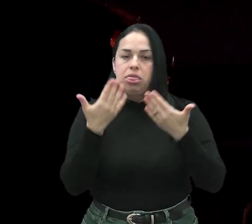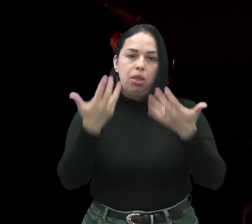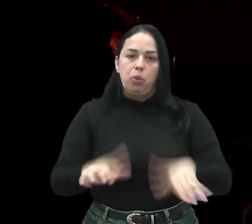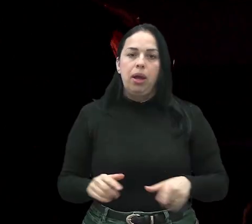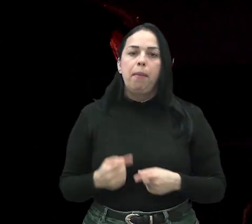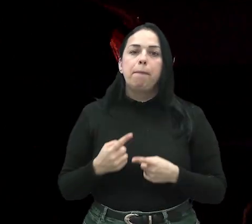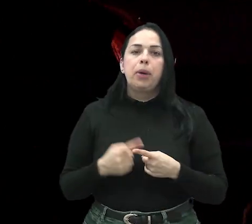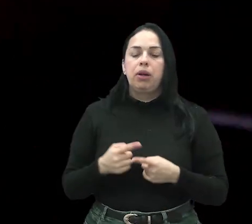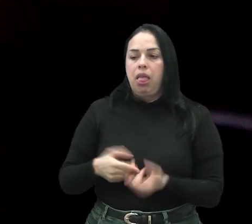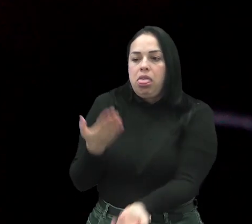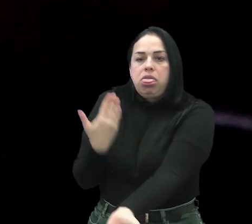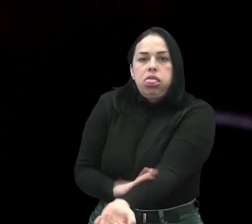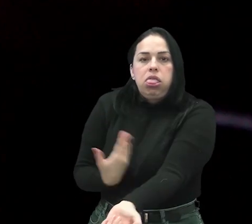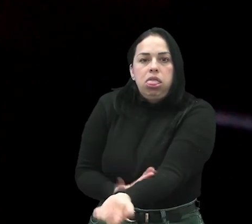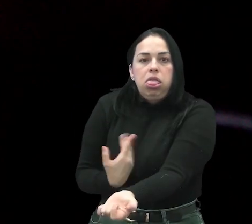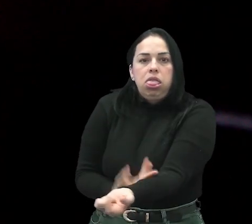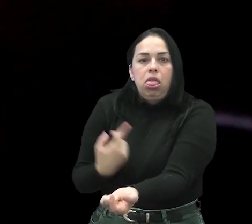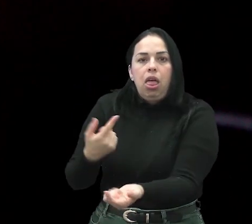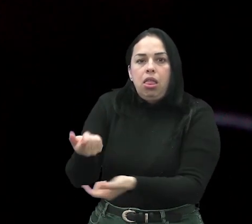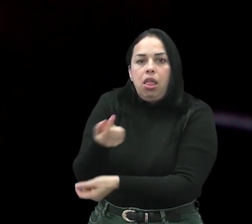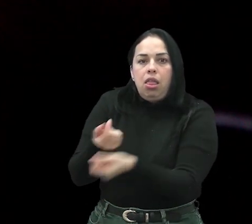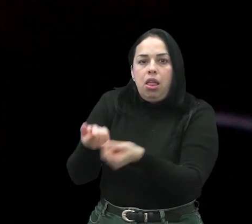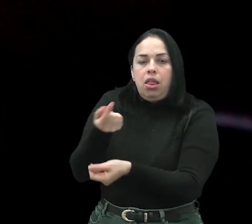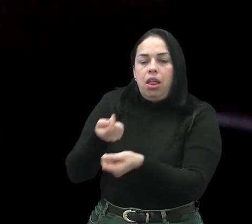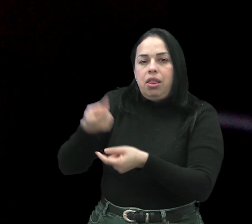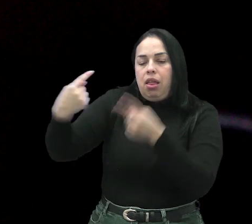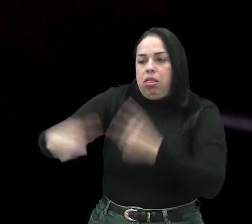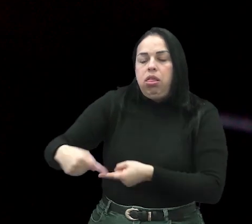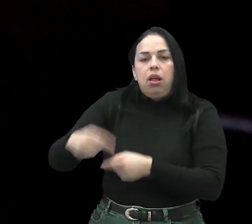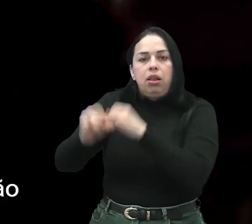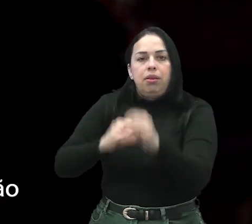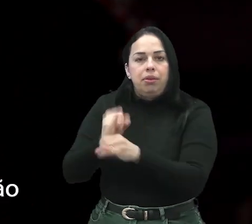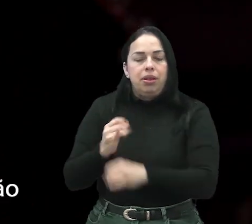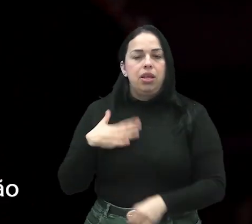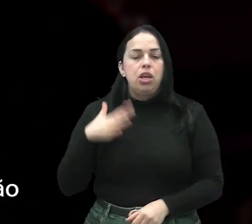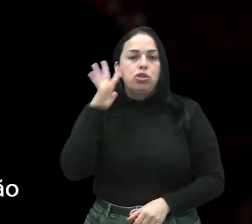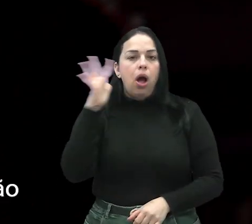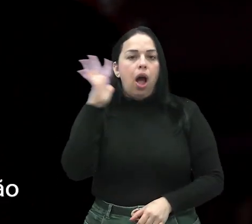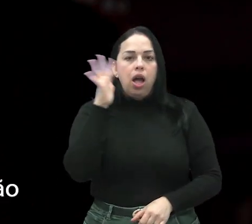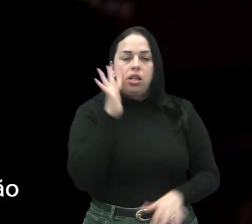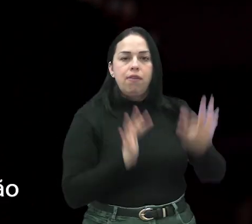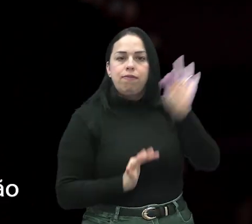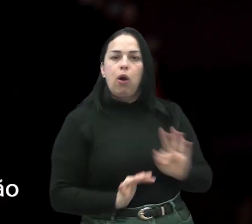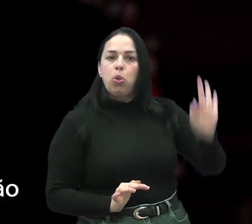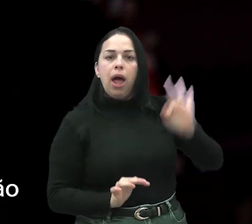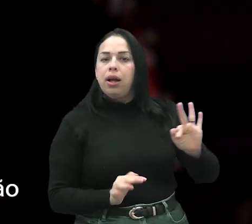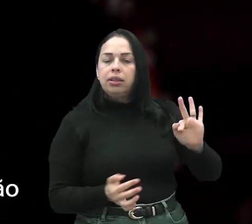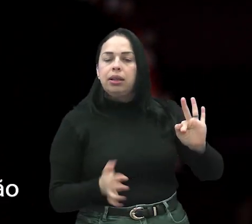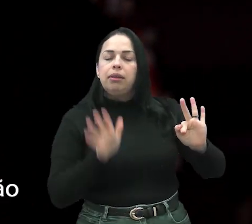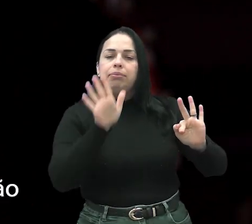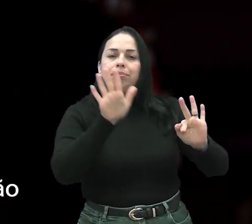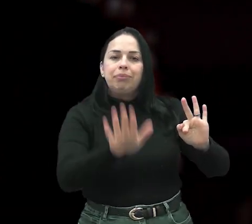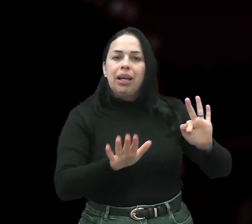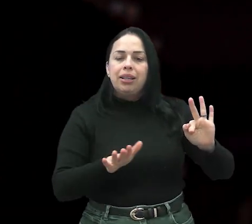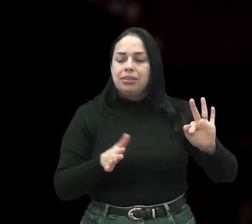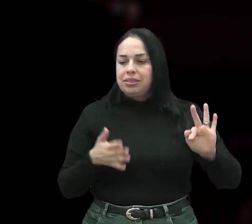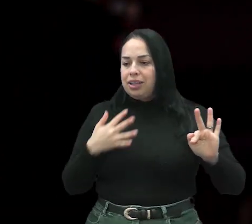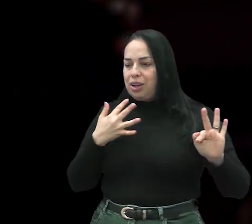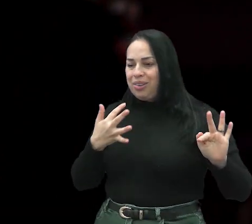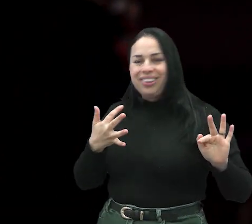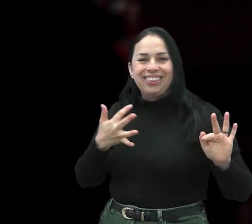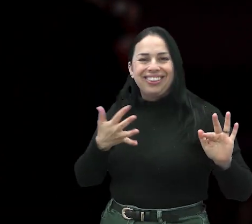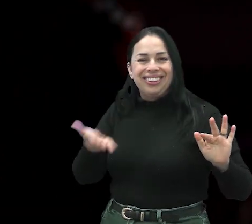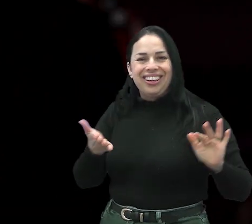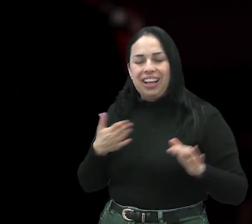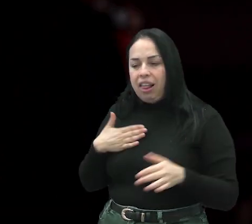se identificar. O motivo? O vício em apostas. Sempre foi meu sonho fazer uma graduação.